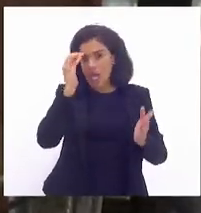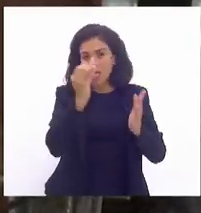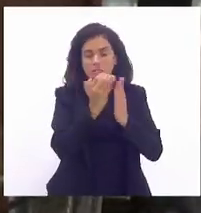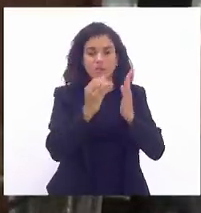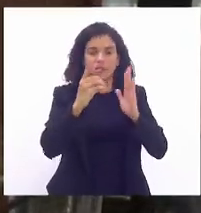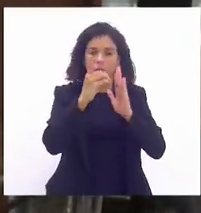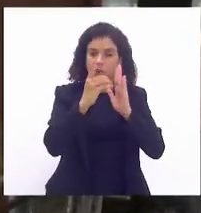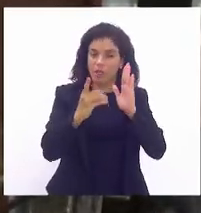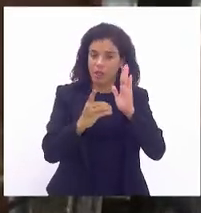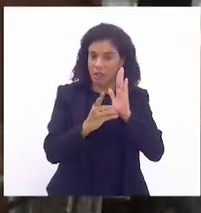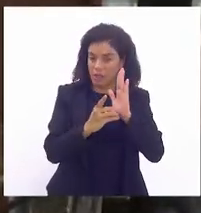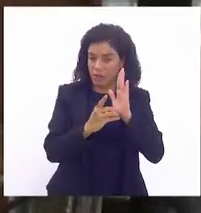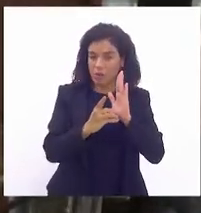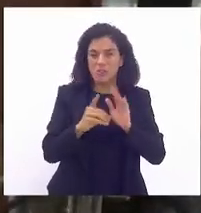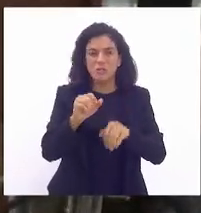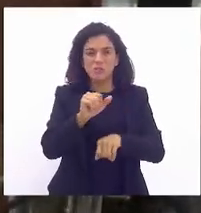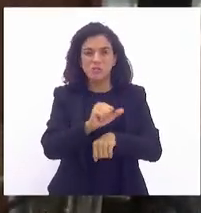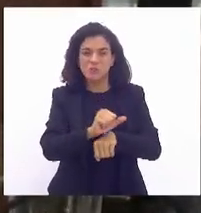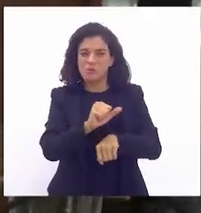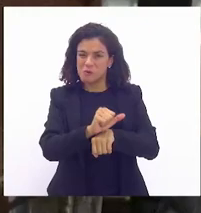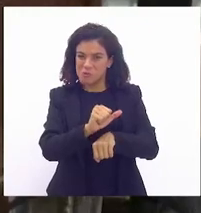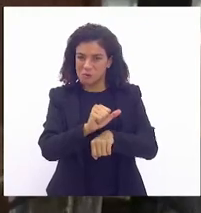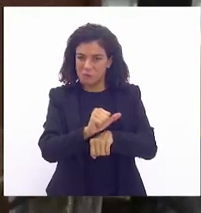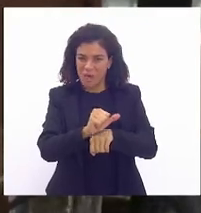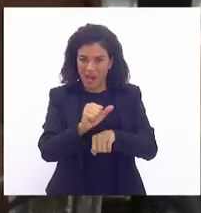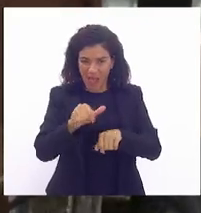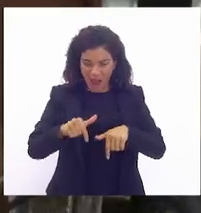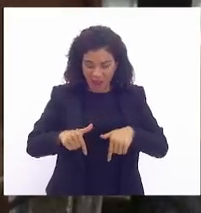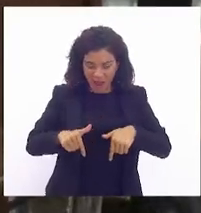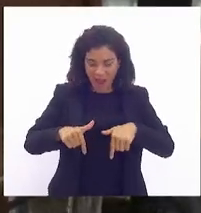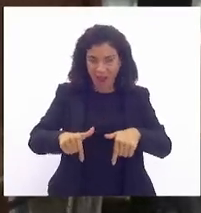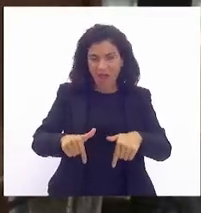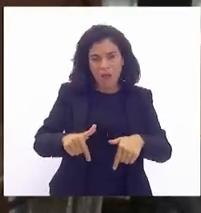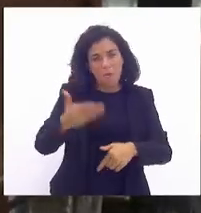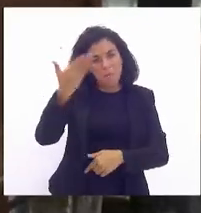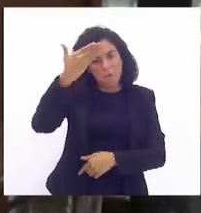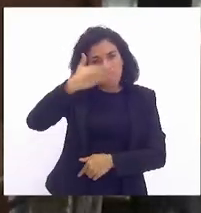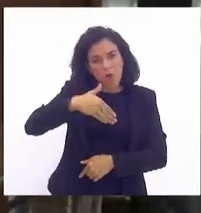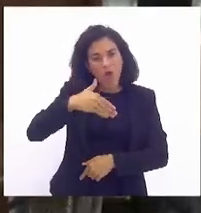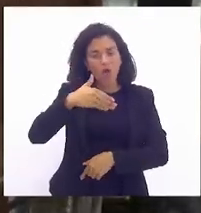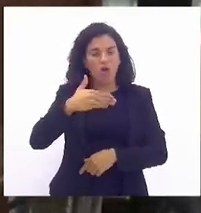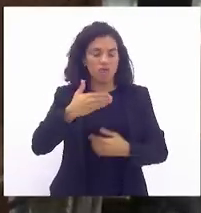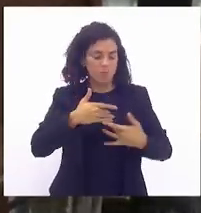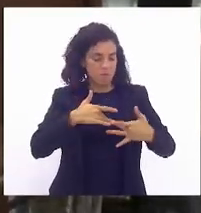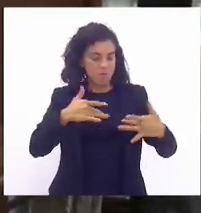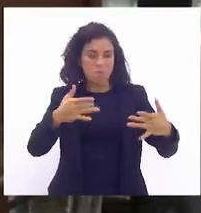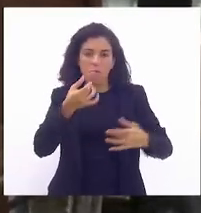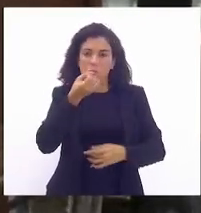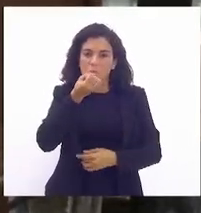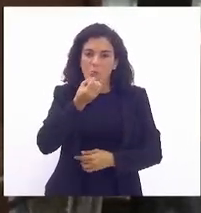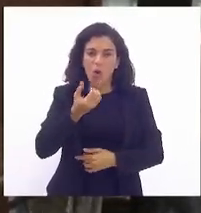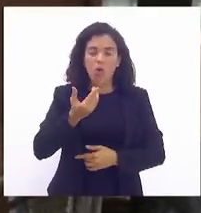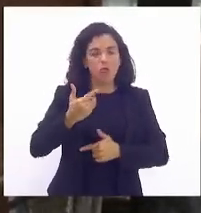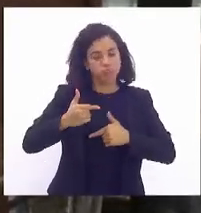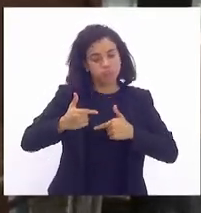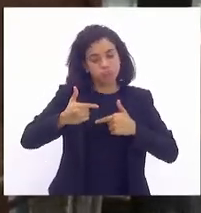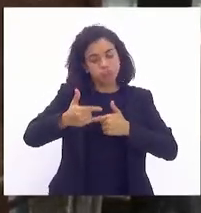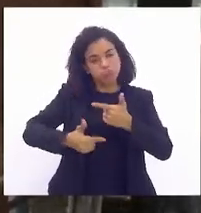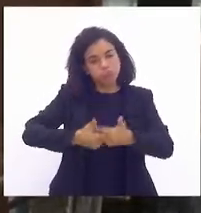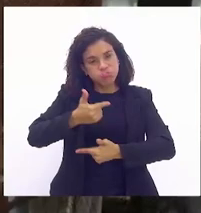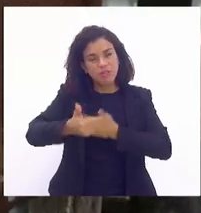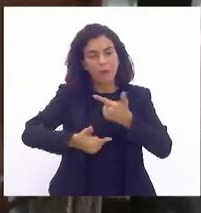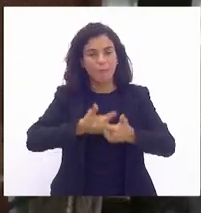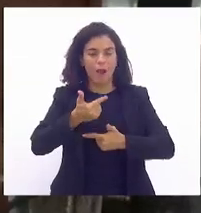decreto. Não espere ele entrar em vigência. Mostre a boa vontade que ela tem para com